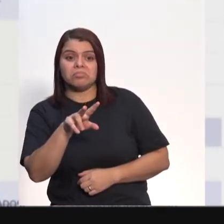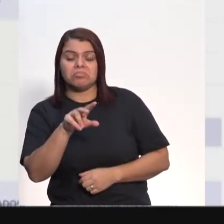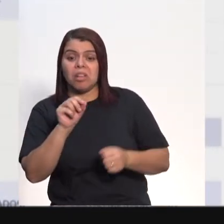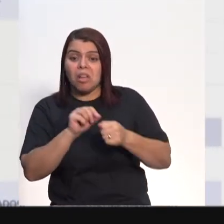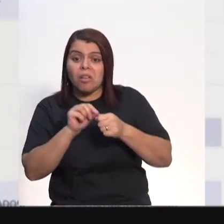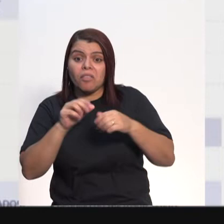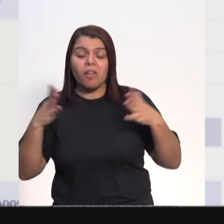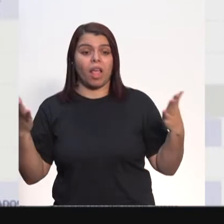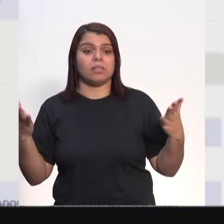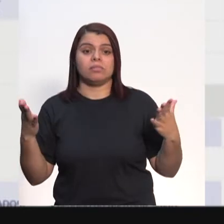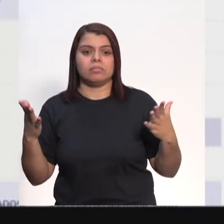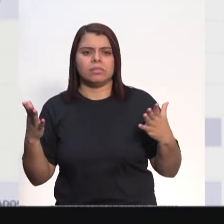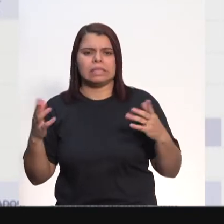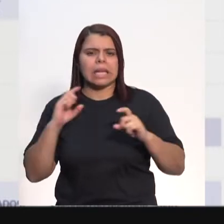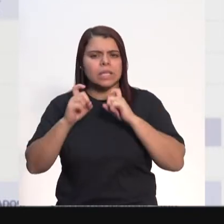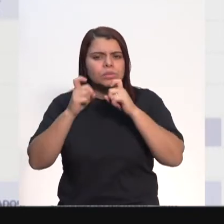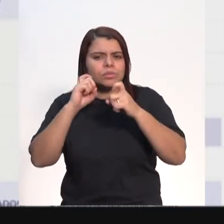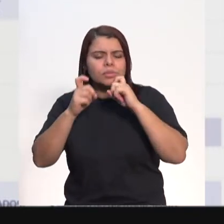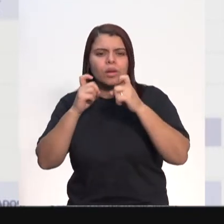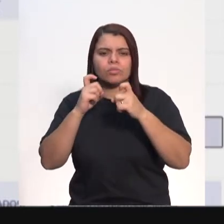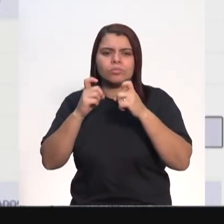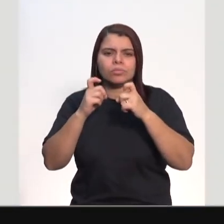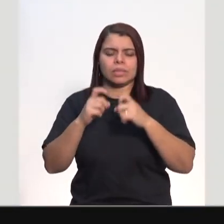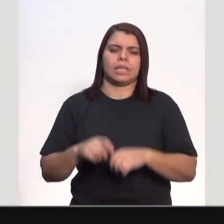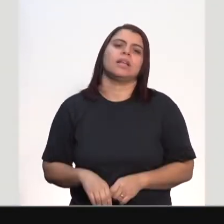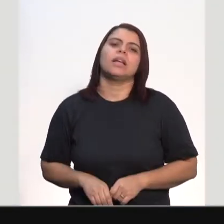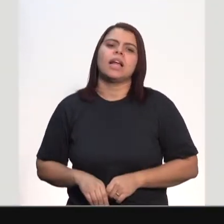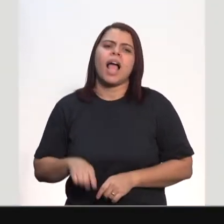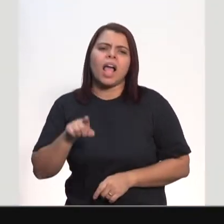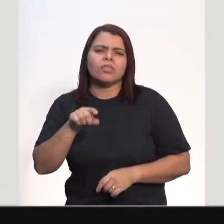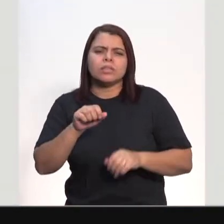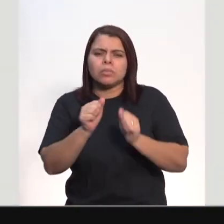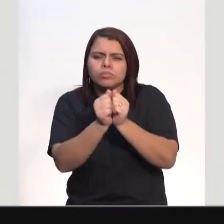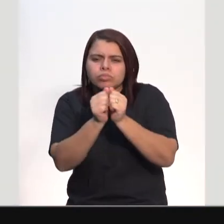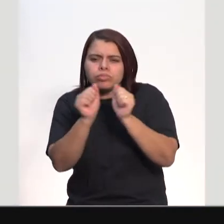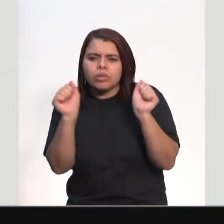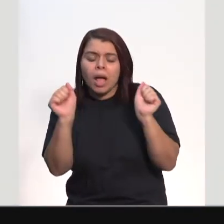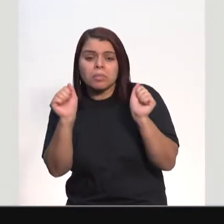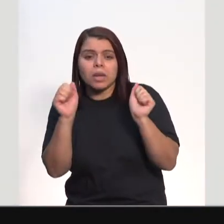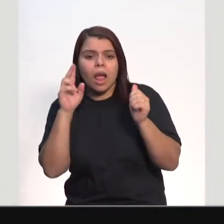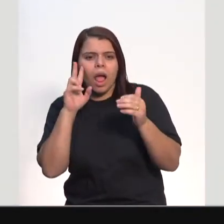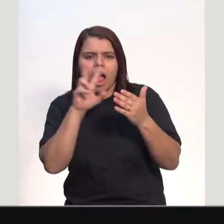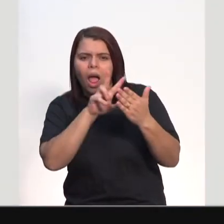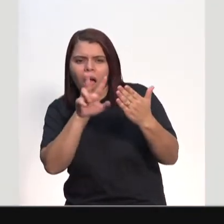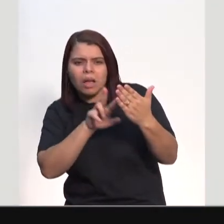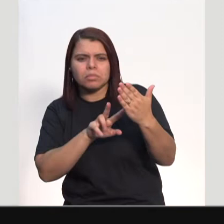automaticamente no calendário do Teams. Com isso, você vai abrir a sua reunião.